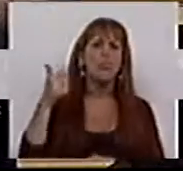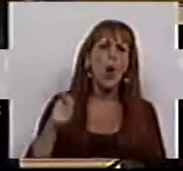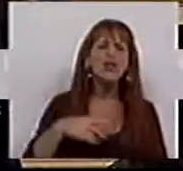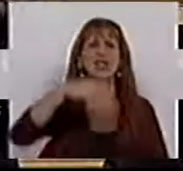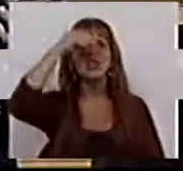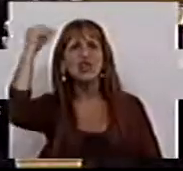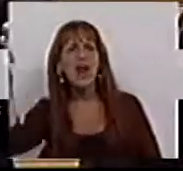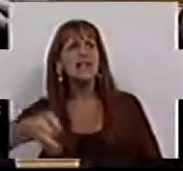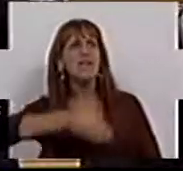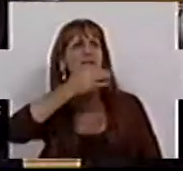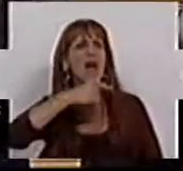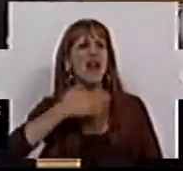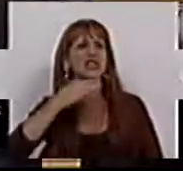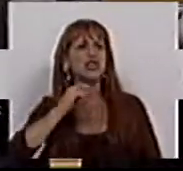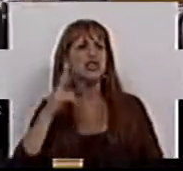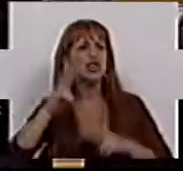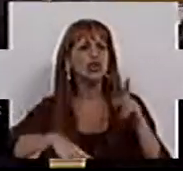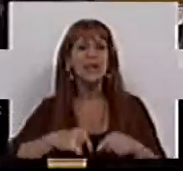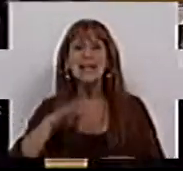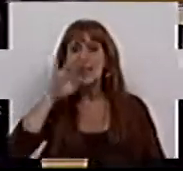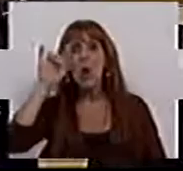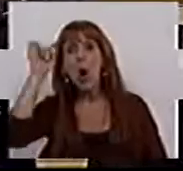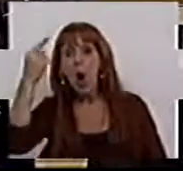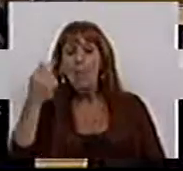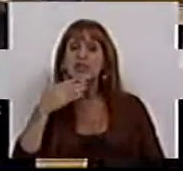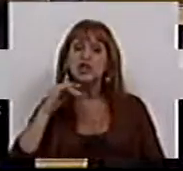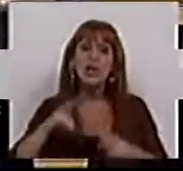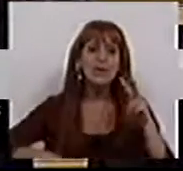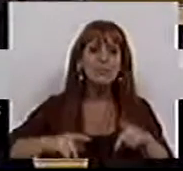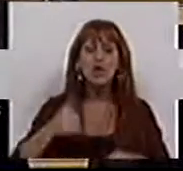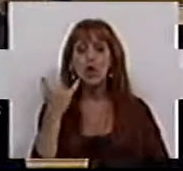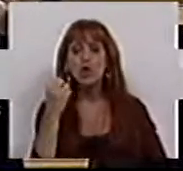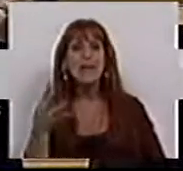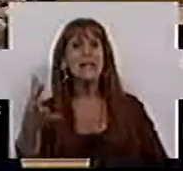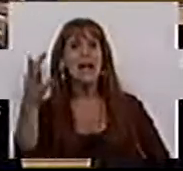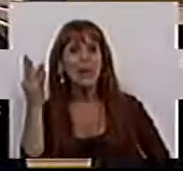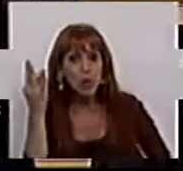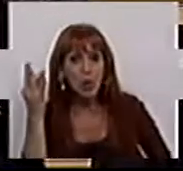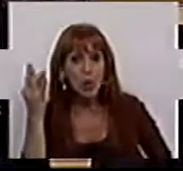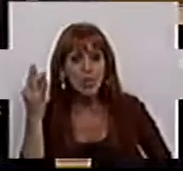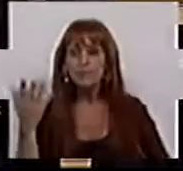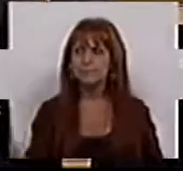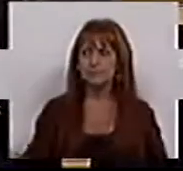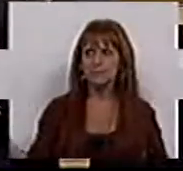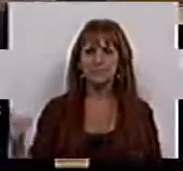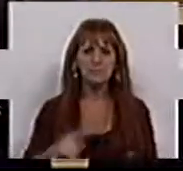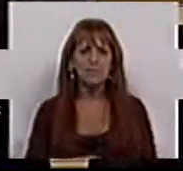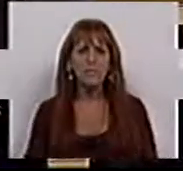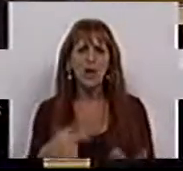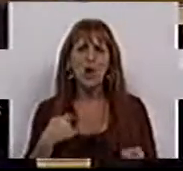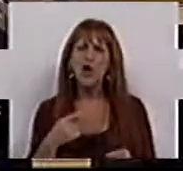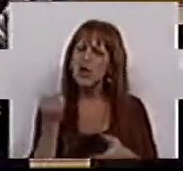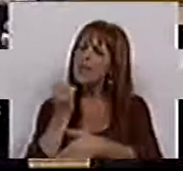Esquerda esquece de falar do crédito fiscal. E se houvesse crédito fiscal em 2014, então nós até teríamos